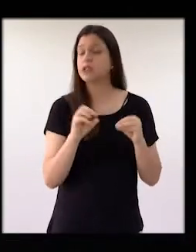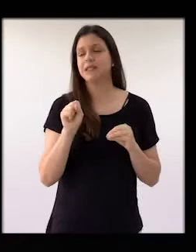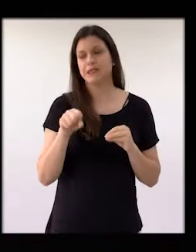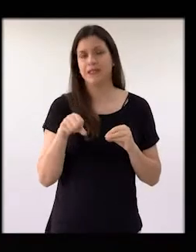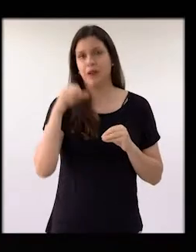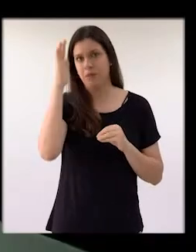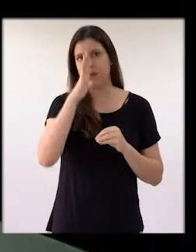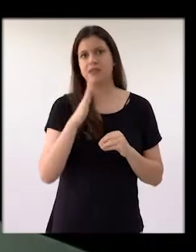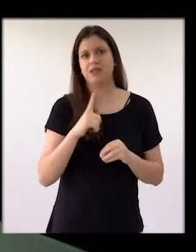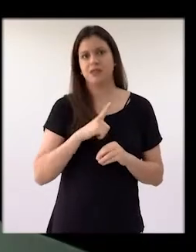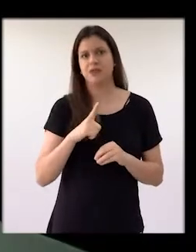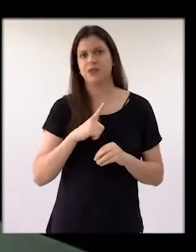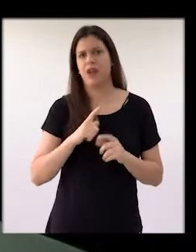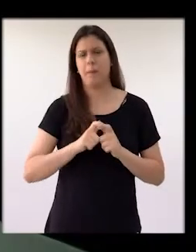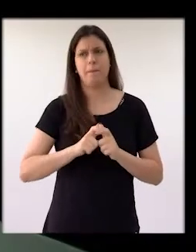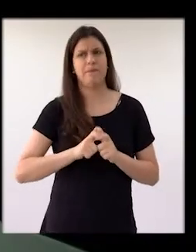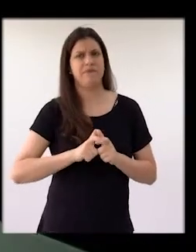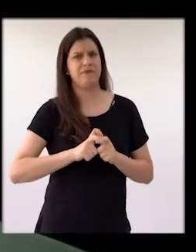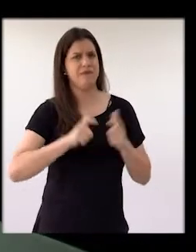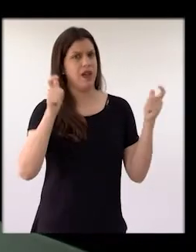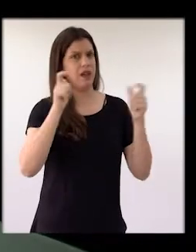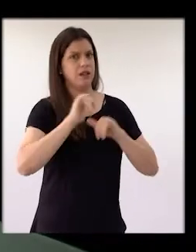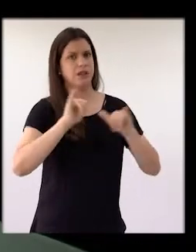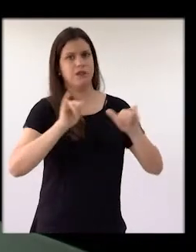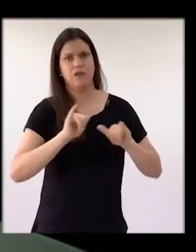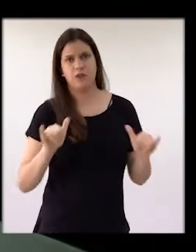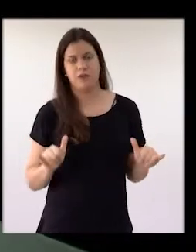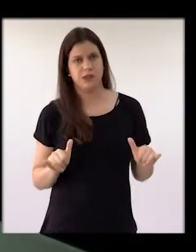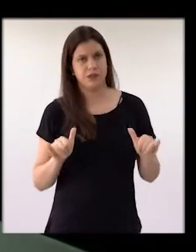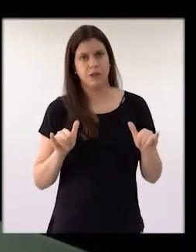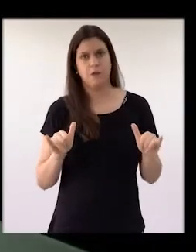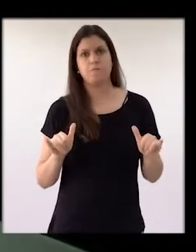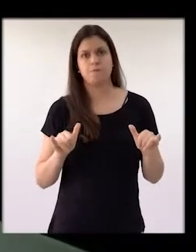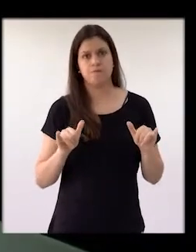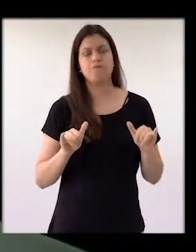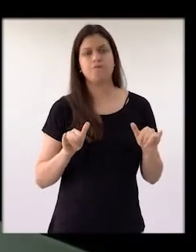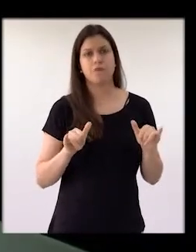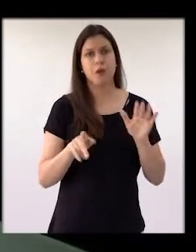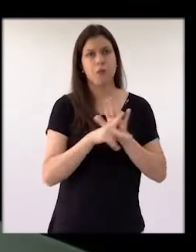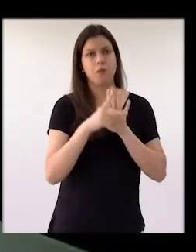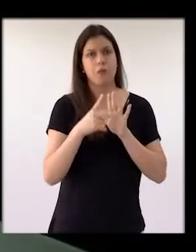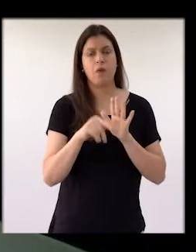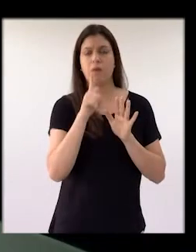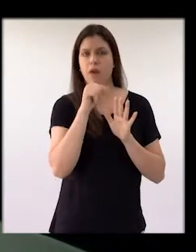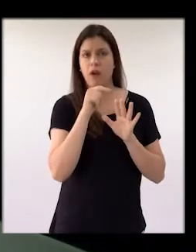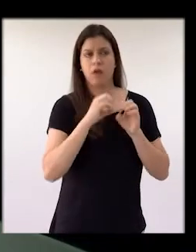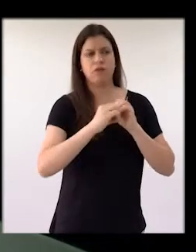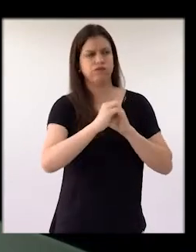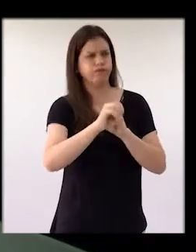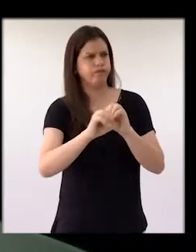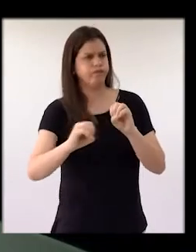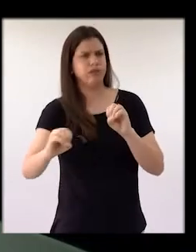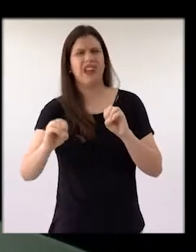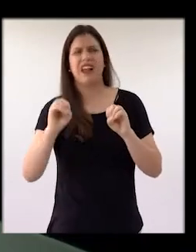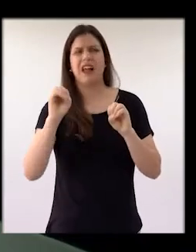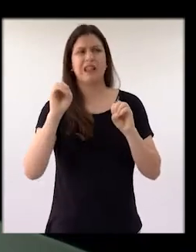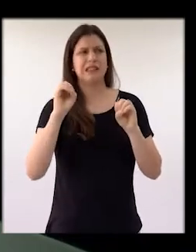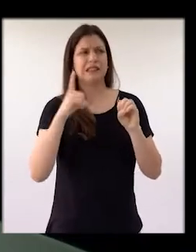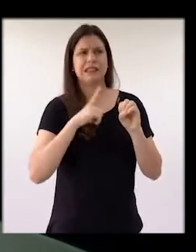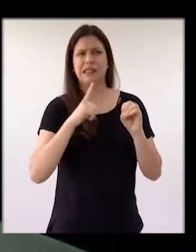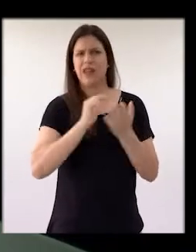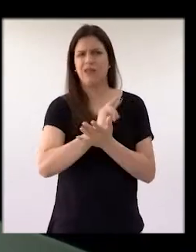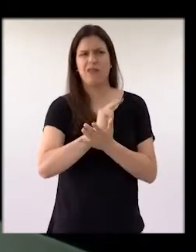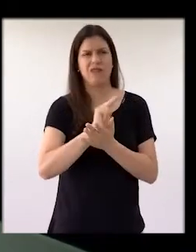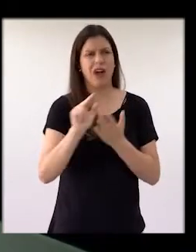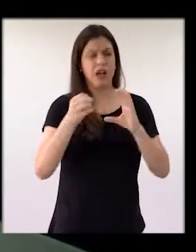Ele é todo aberto para a população poder consultar. Isso. O Brasil, ele conta com essa base de informações sobre saneamento, né? Que é o Sistema de Informação sobre Saneamento, o